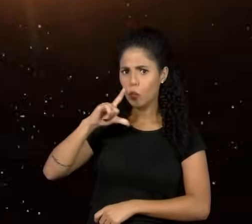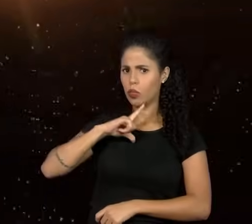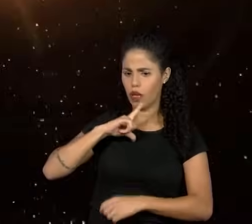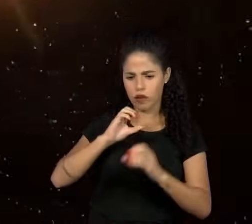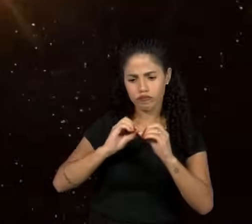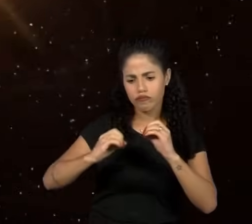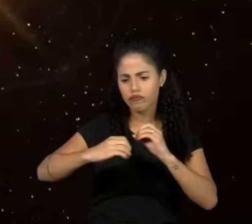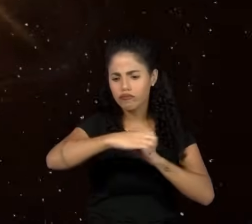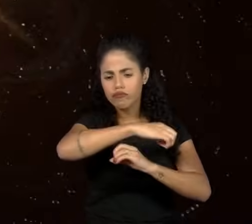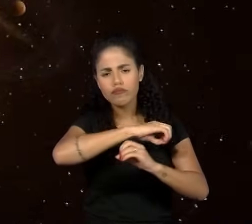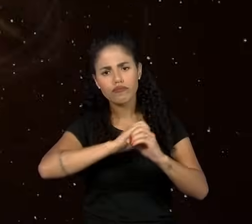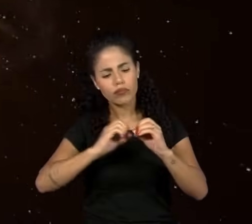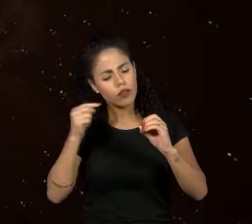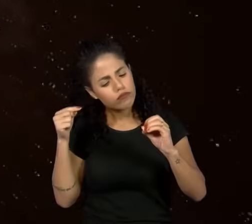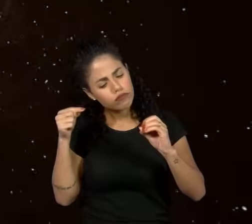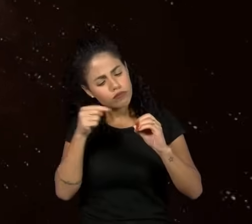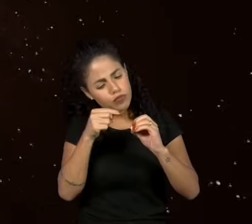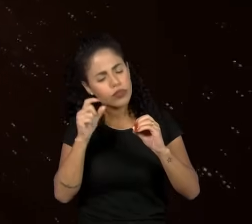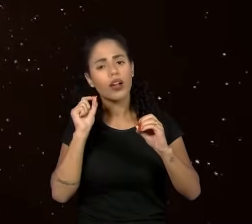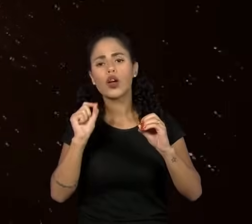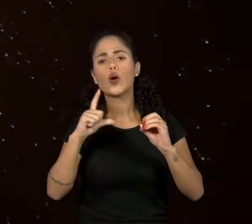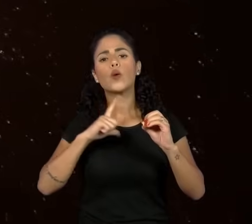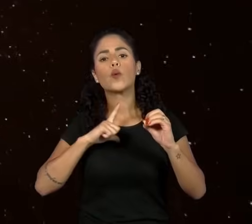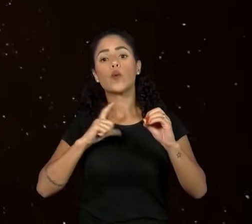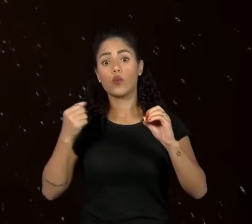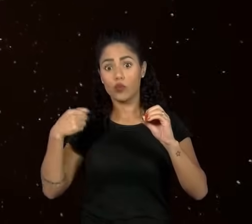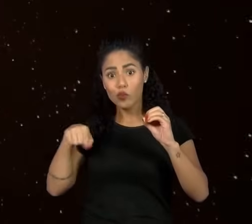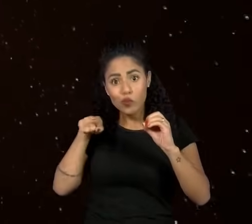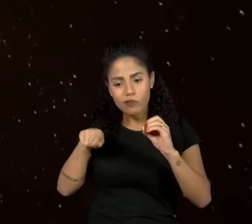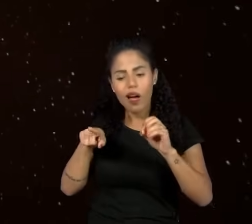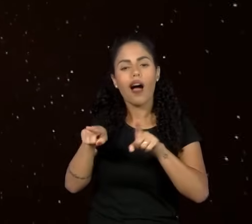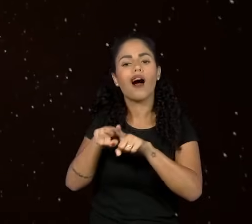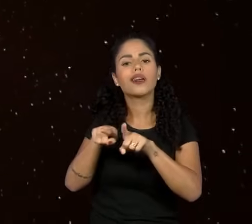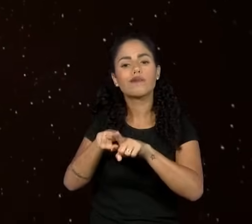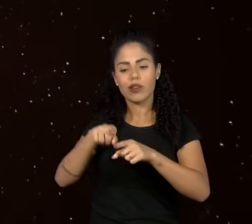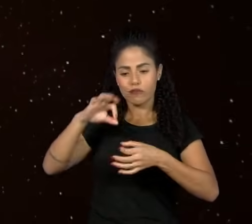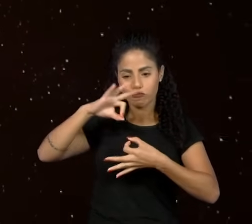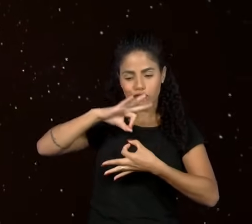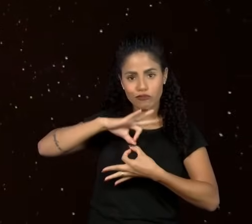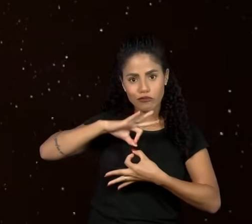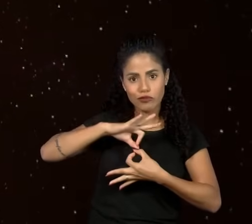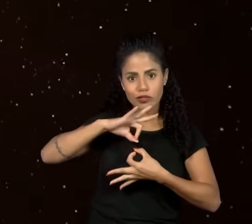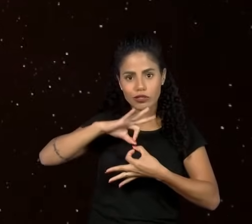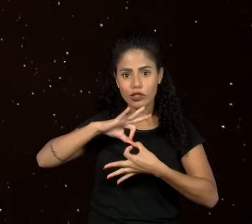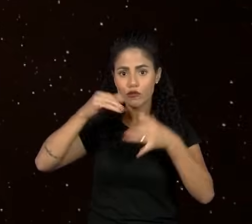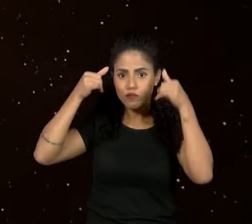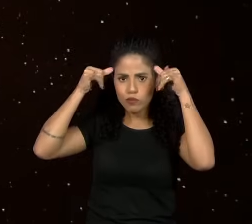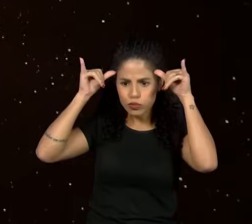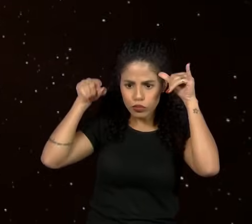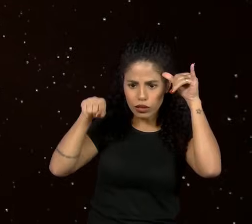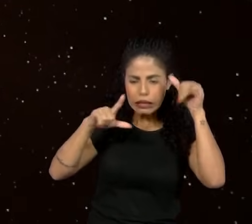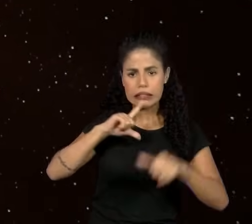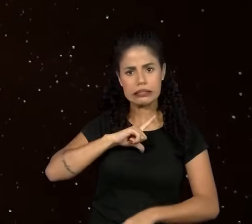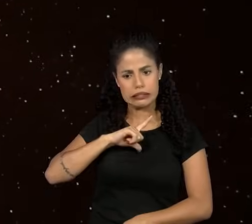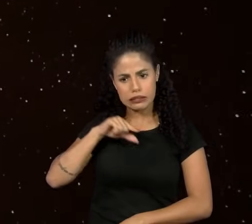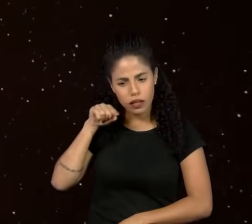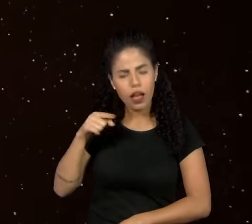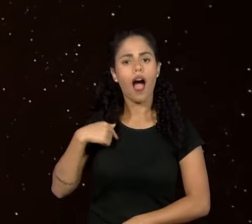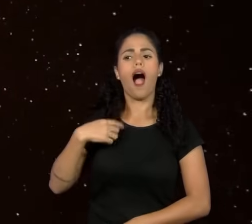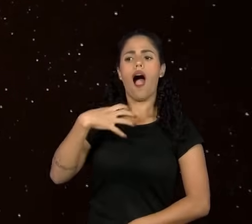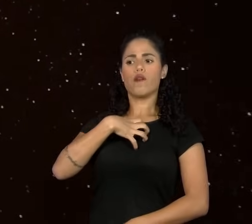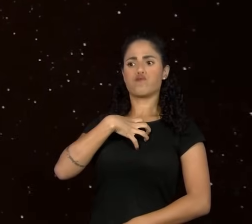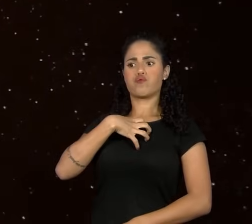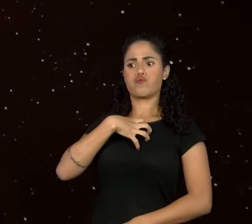algum arquétipo ou alguma potência no signo de Touro, eu sei que quando a Lua embarcar no signo de Touro, eu vou sentir